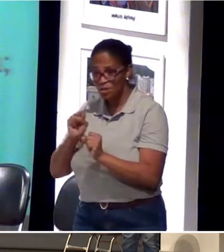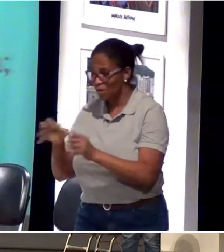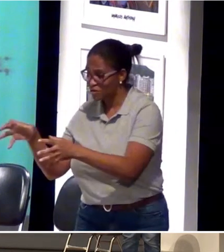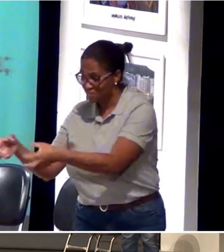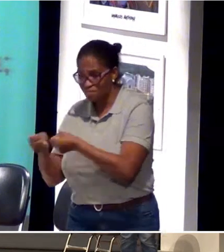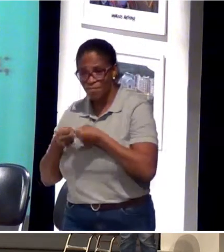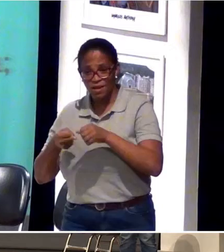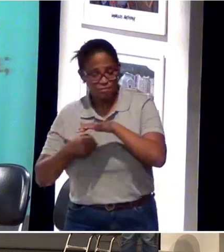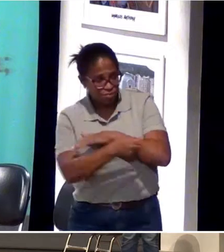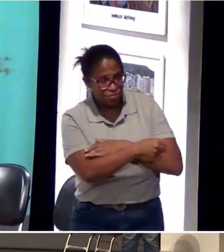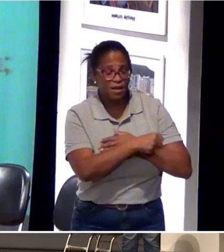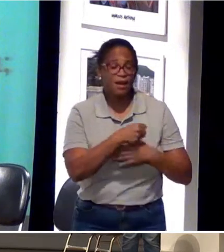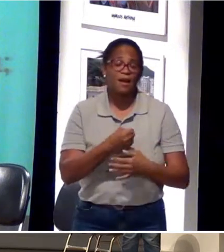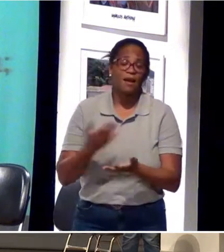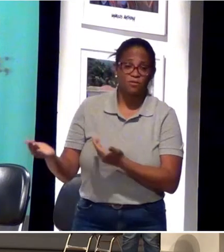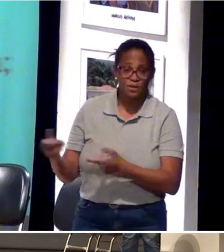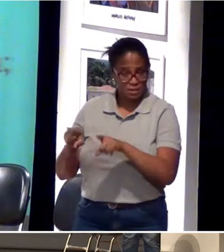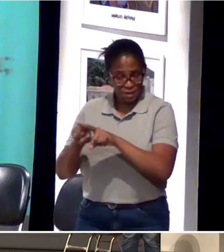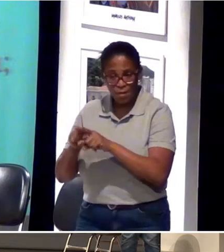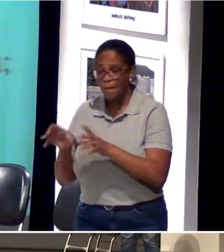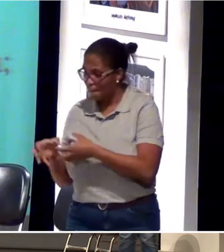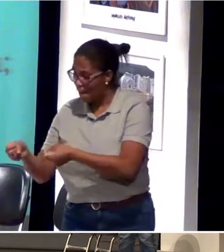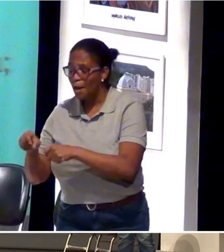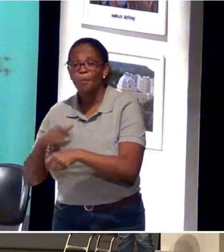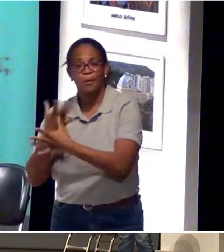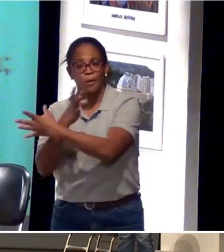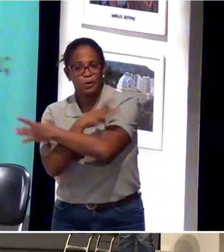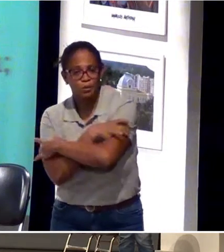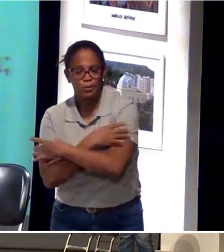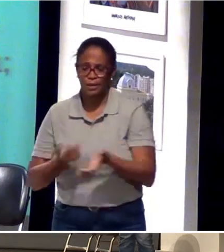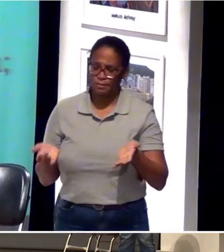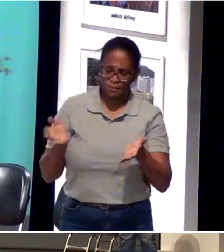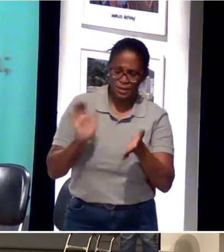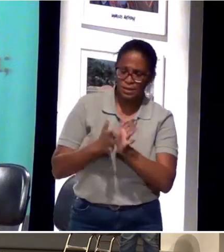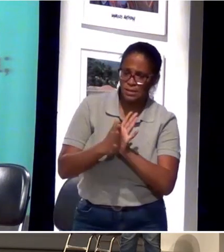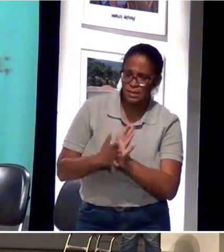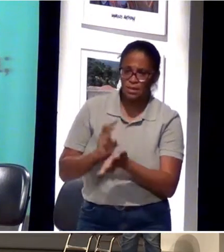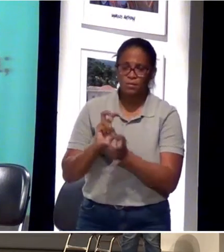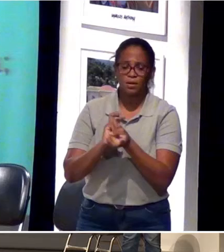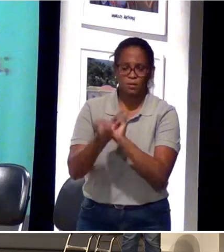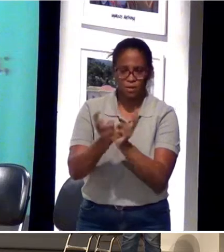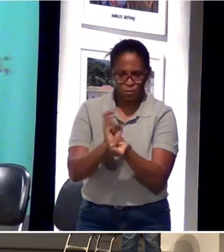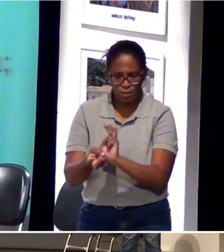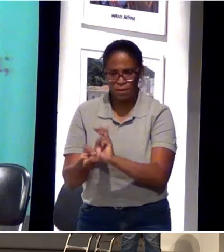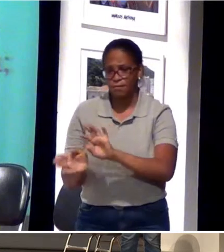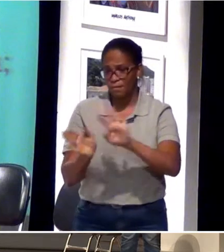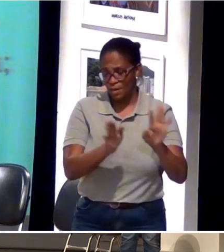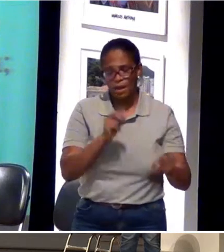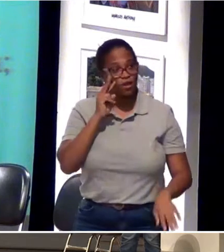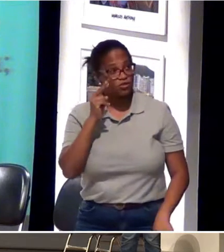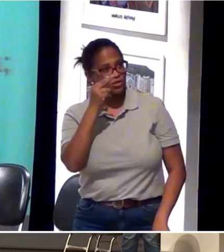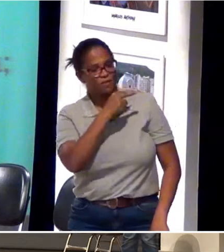por prática de candomblé, do samba, da capoeira, né? Quando a gente volta, isso já é o Código